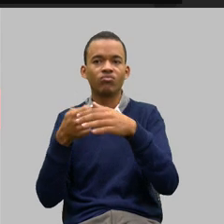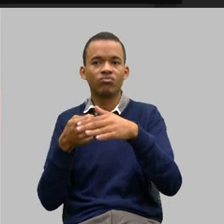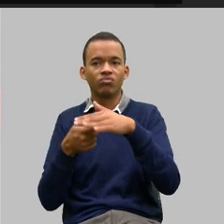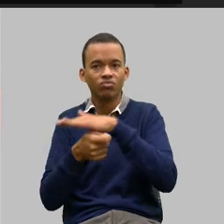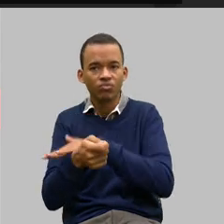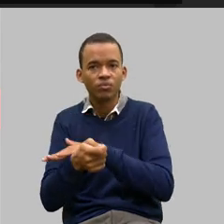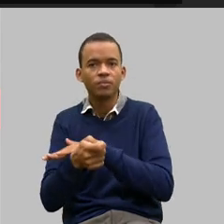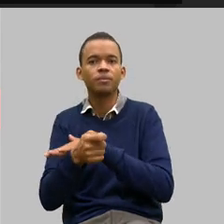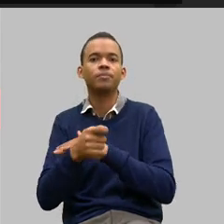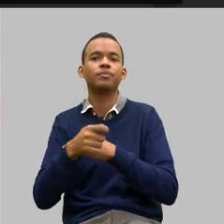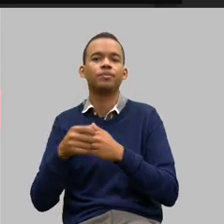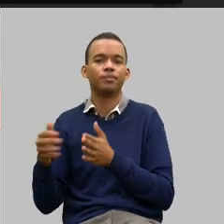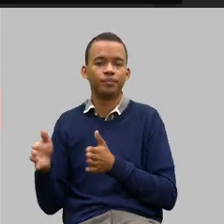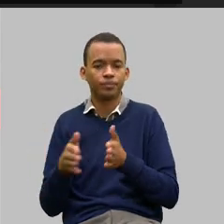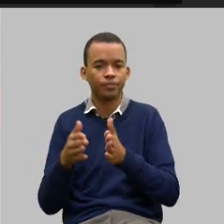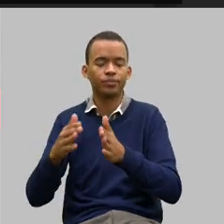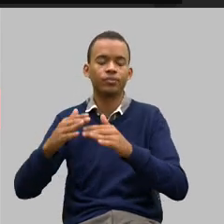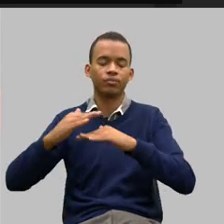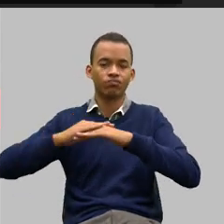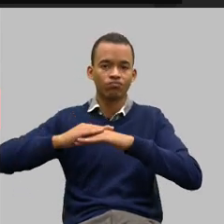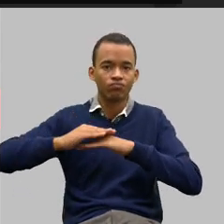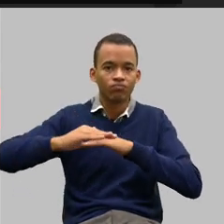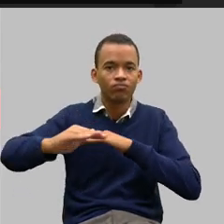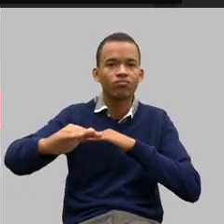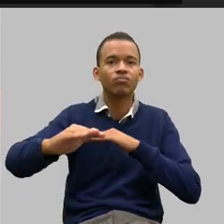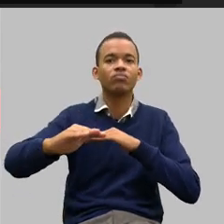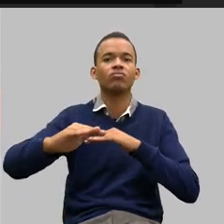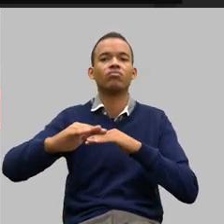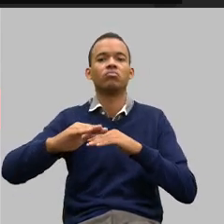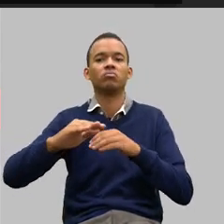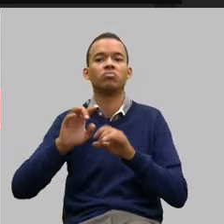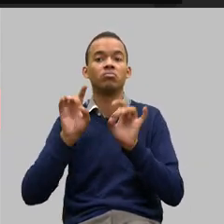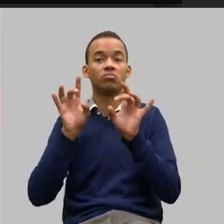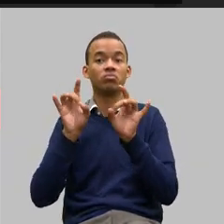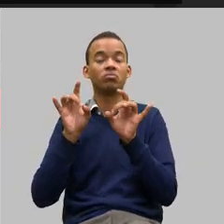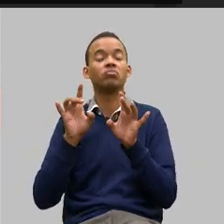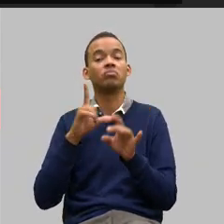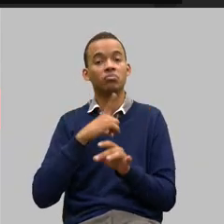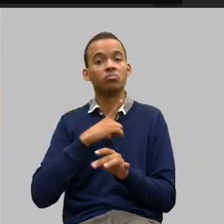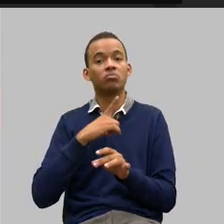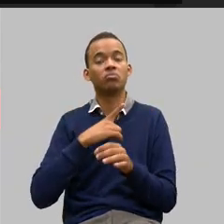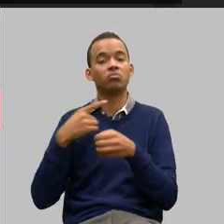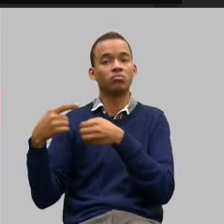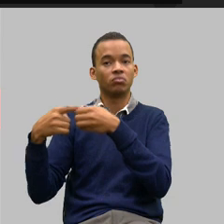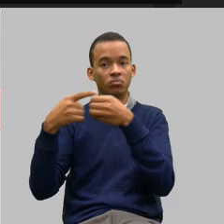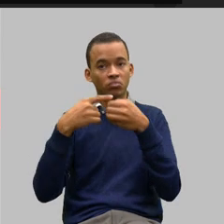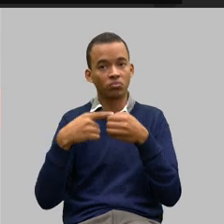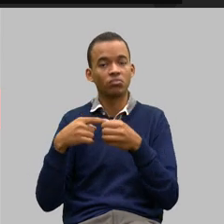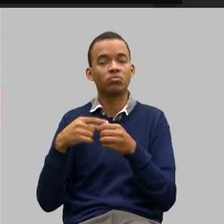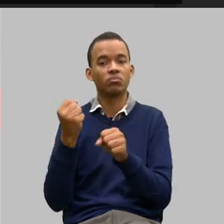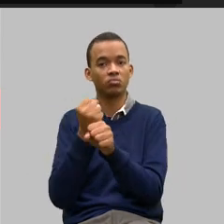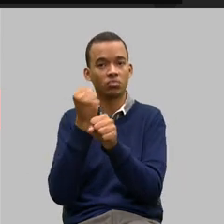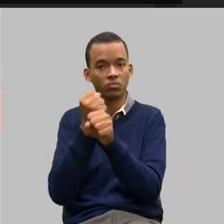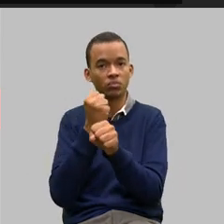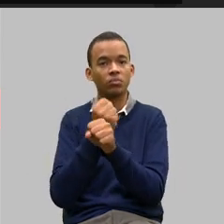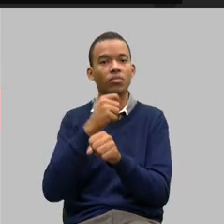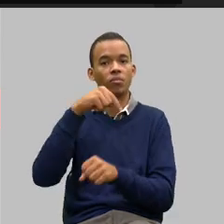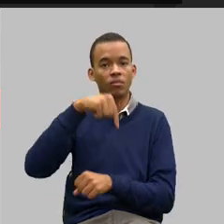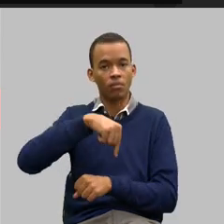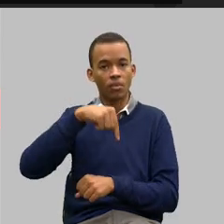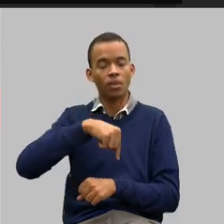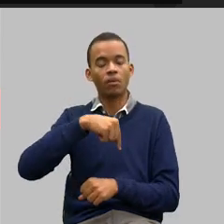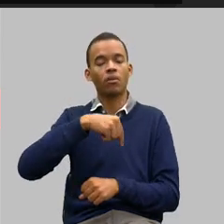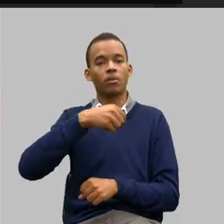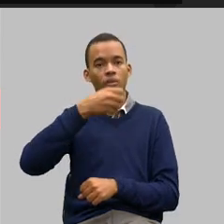recapeamento e construção aí de obras de arte especiais nos municípios esse ano a gente já tem 150 municípios